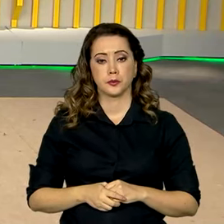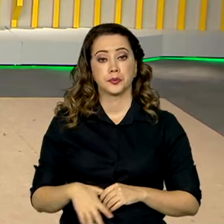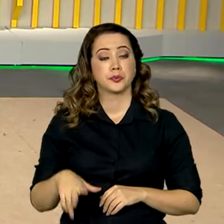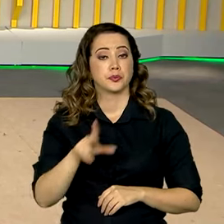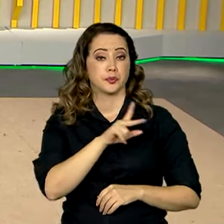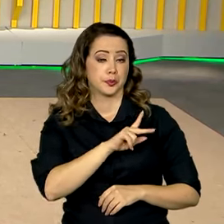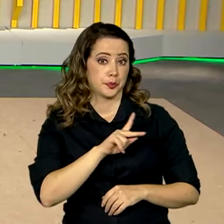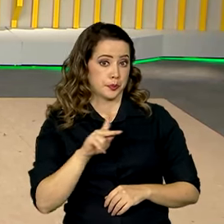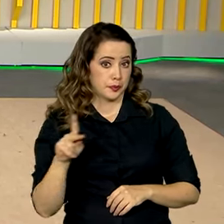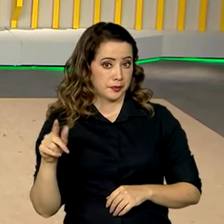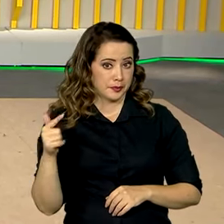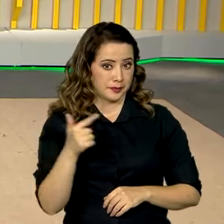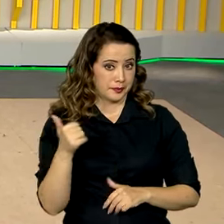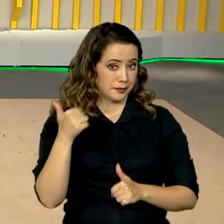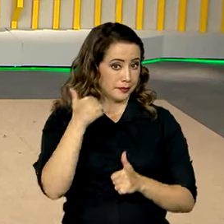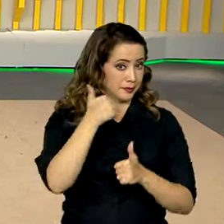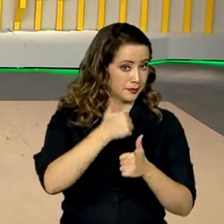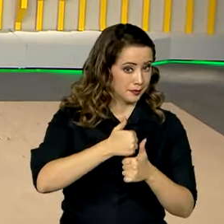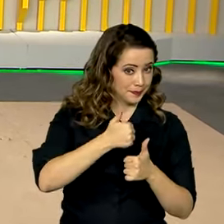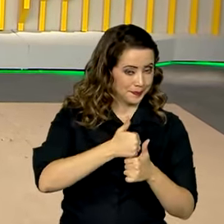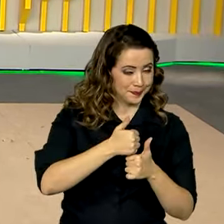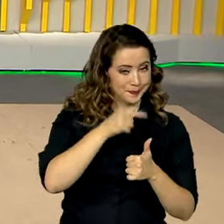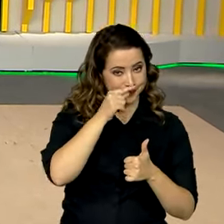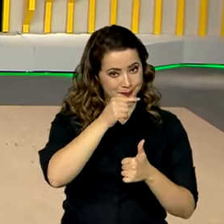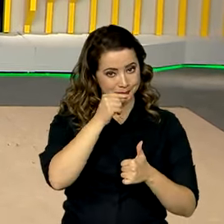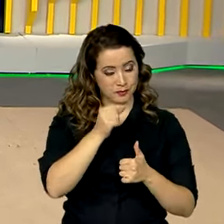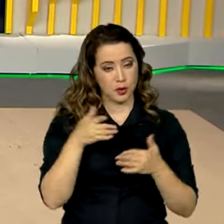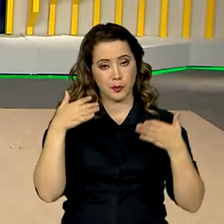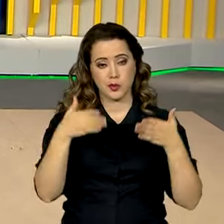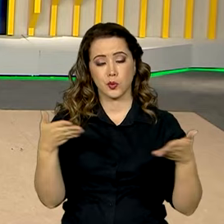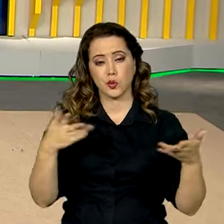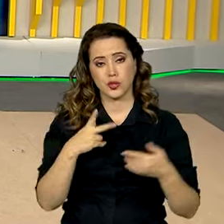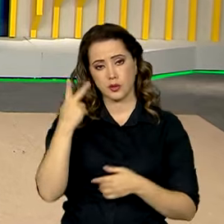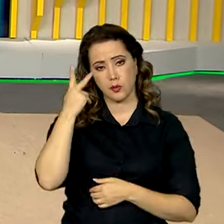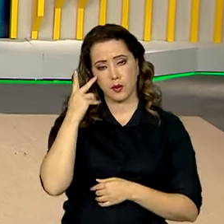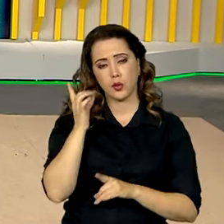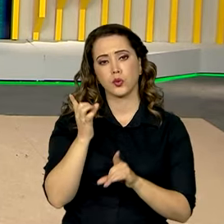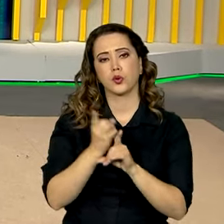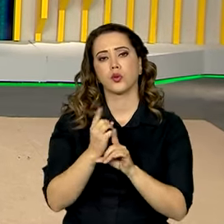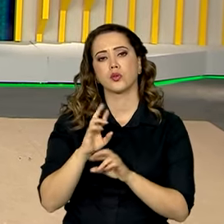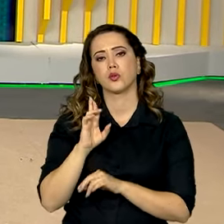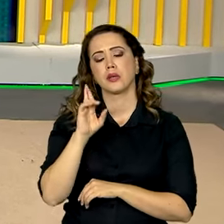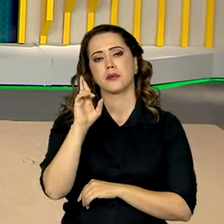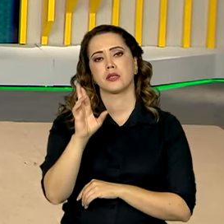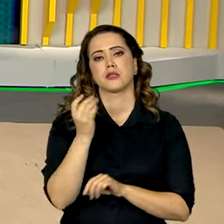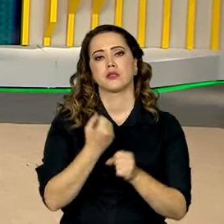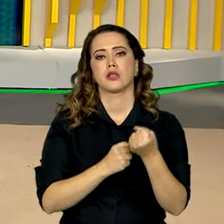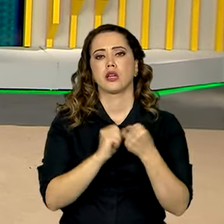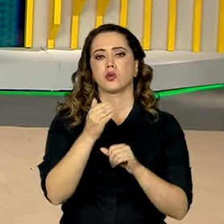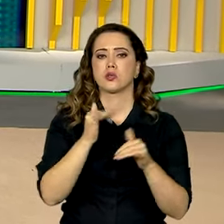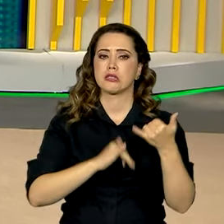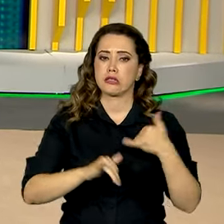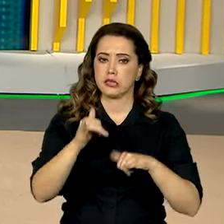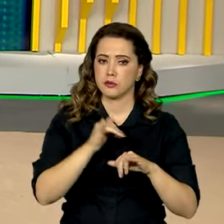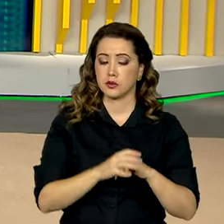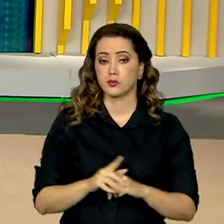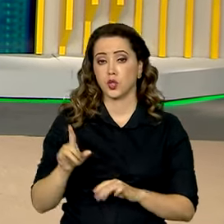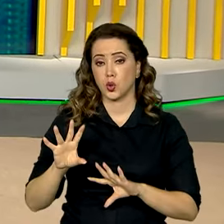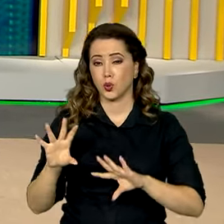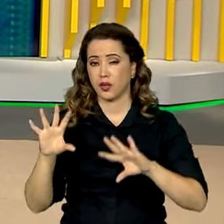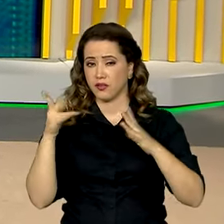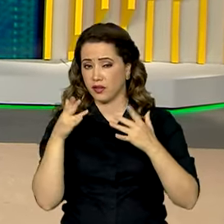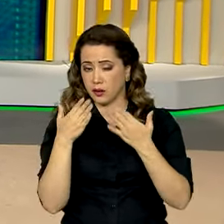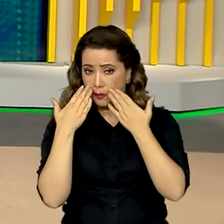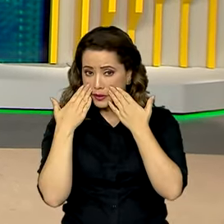presidente em exercício, Geraldo Alckmin, participou hoje em São Paulo de um encontro com representantes da indústria química. No evento,